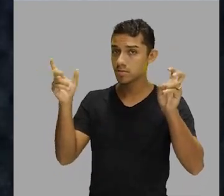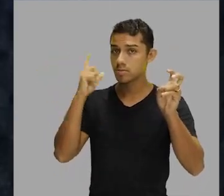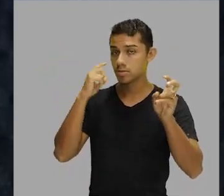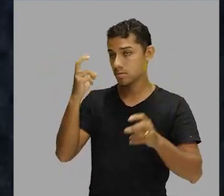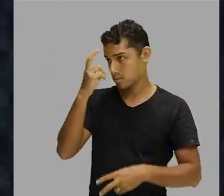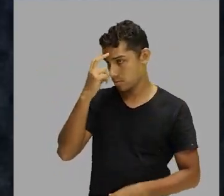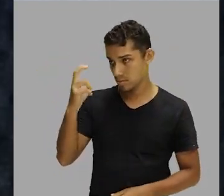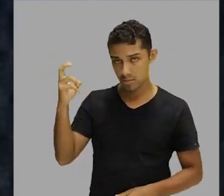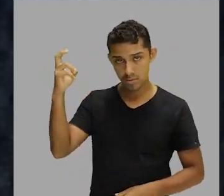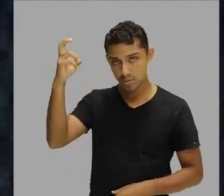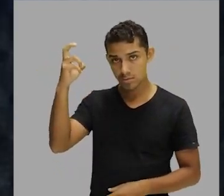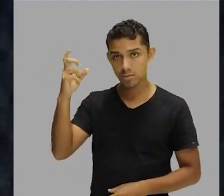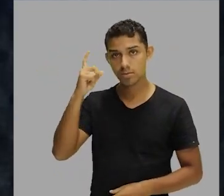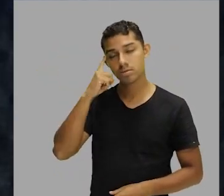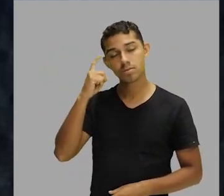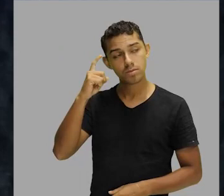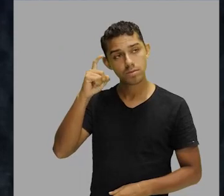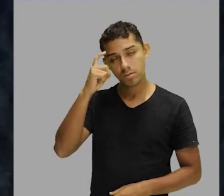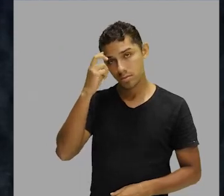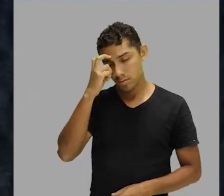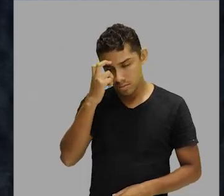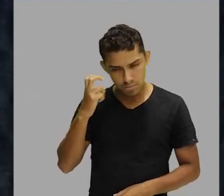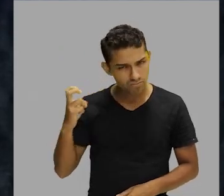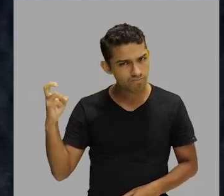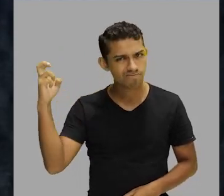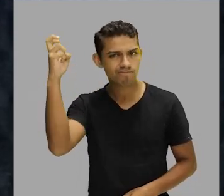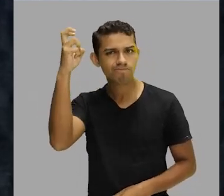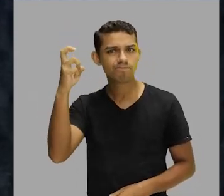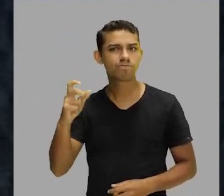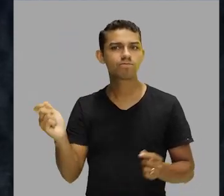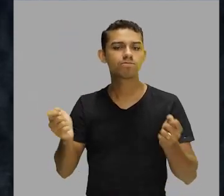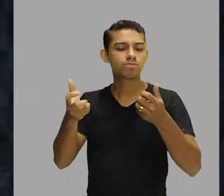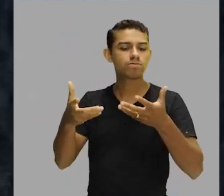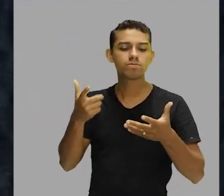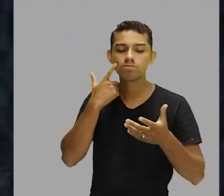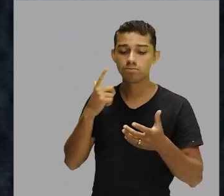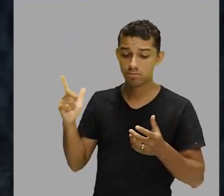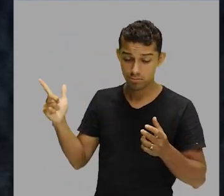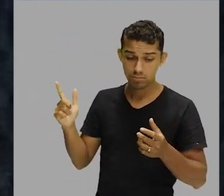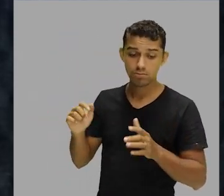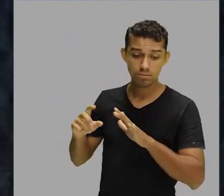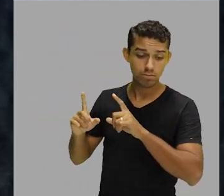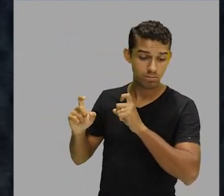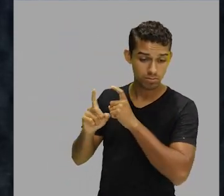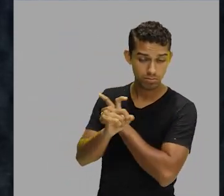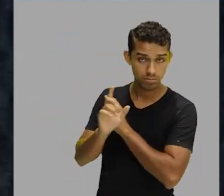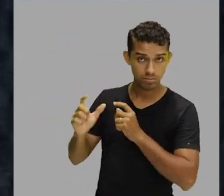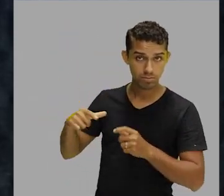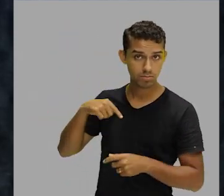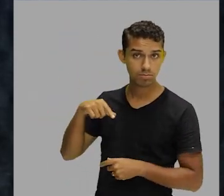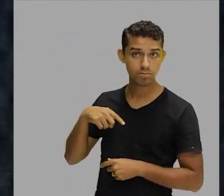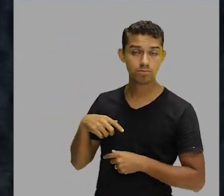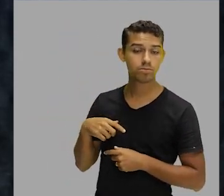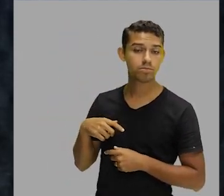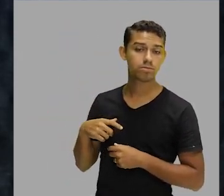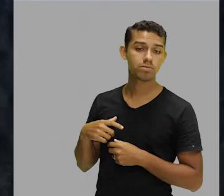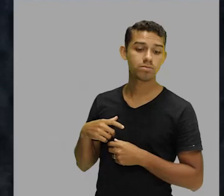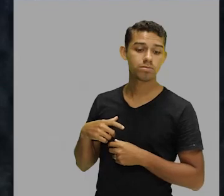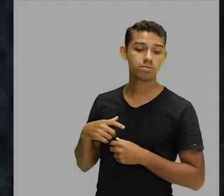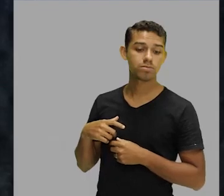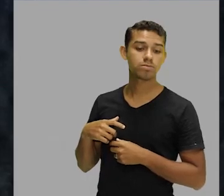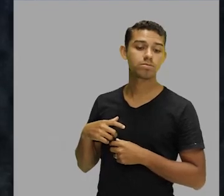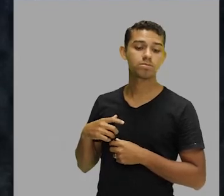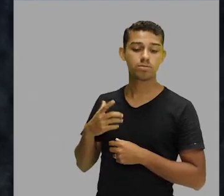que a gente possa falar isso. Essa bactéria que está com o DNA viral, seu DNA, ela